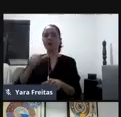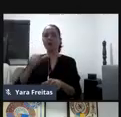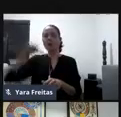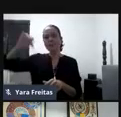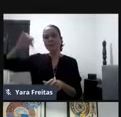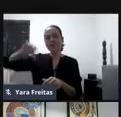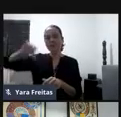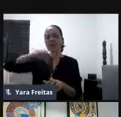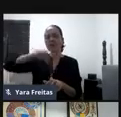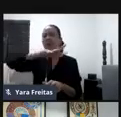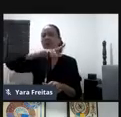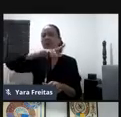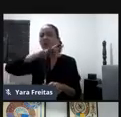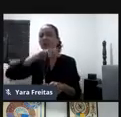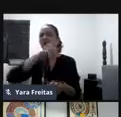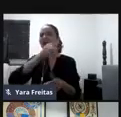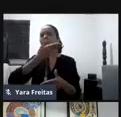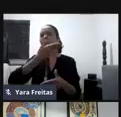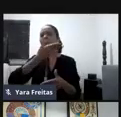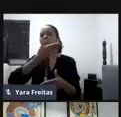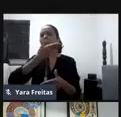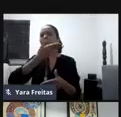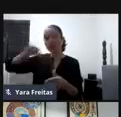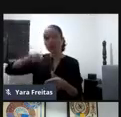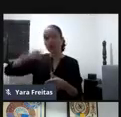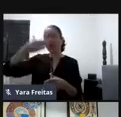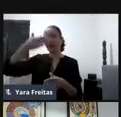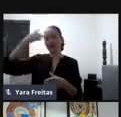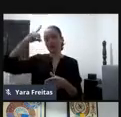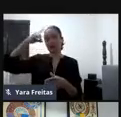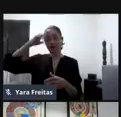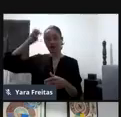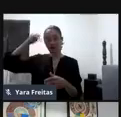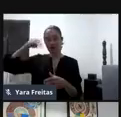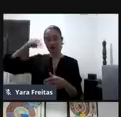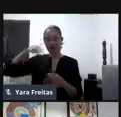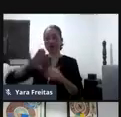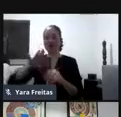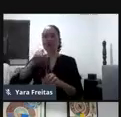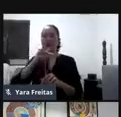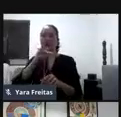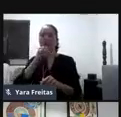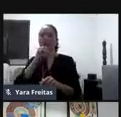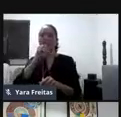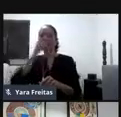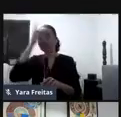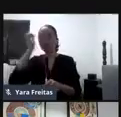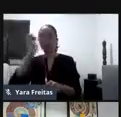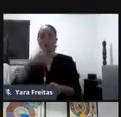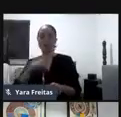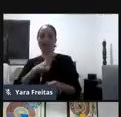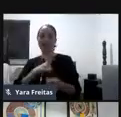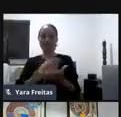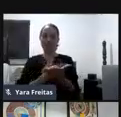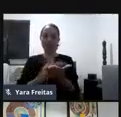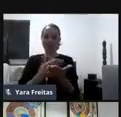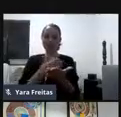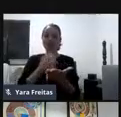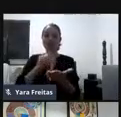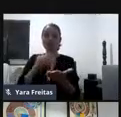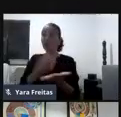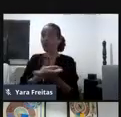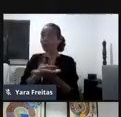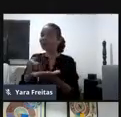Então, pacientes que têm um quadro de comprometimento cognitivo leve, ou uma demência inicial, também precisam